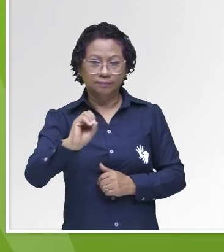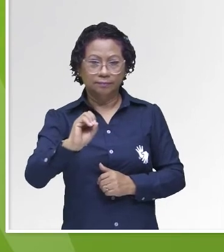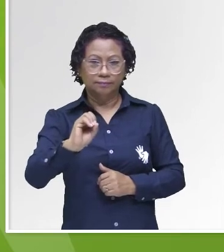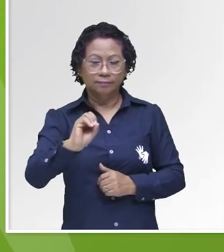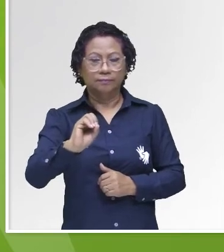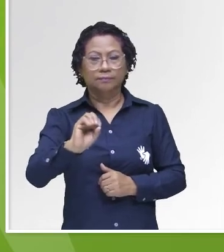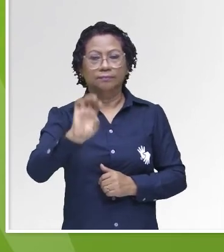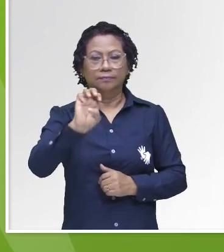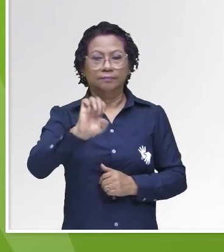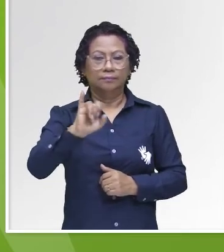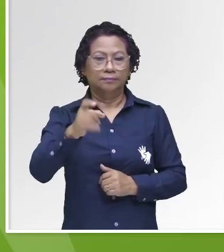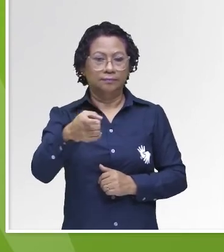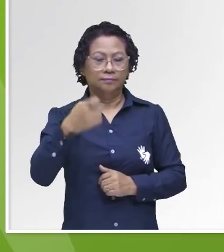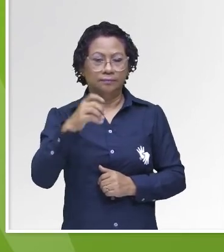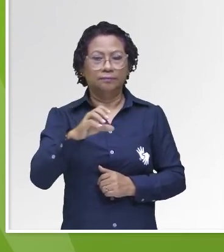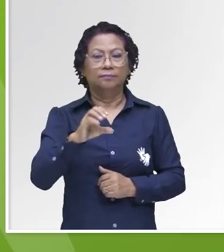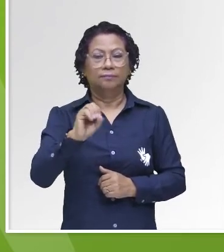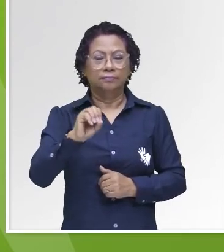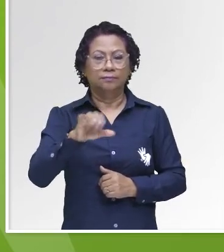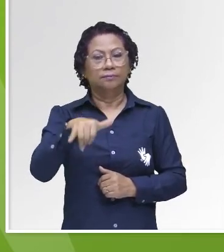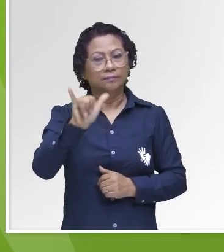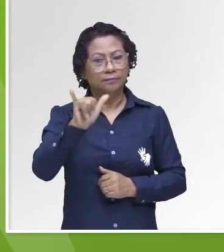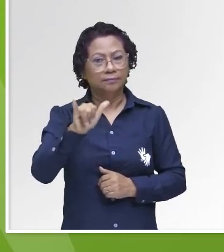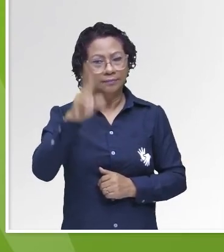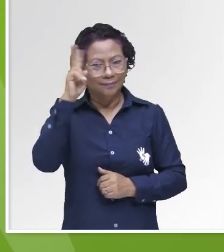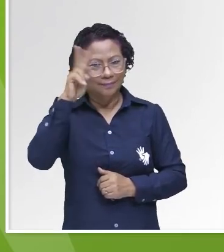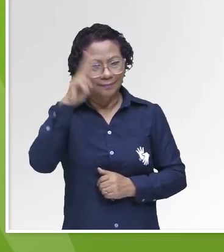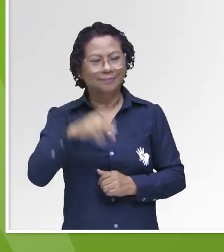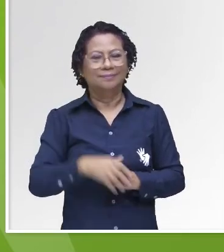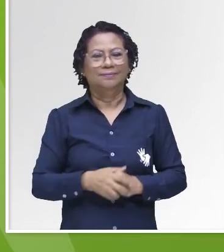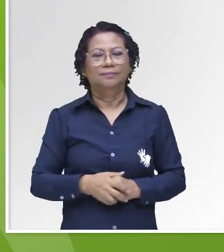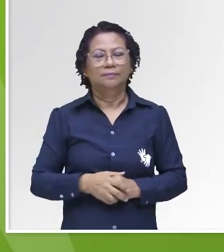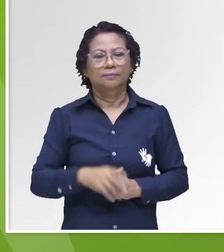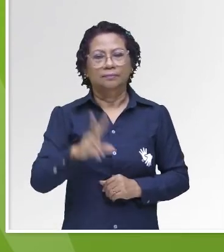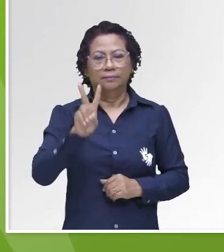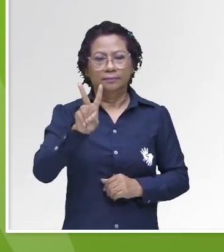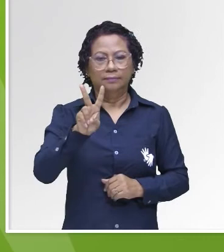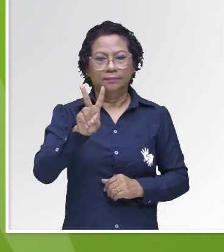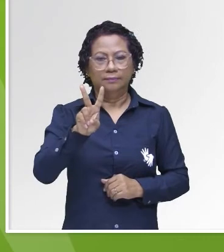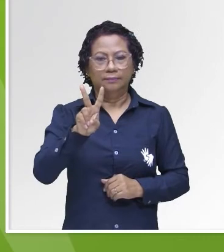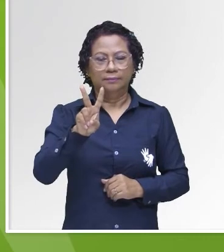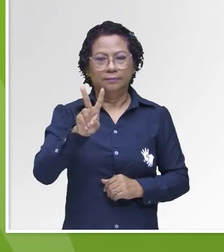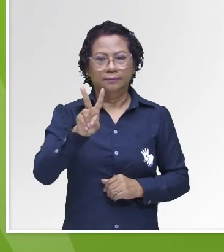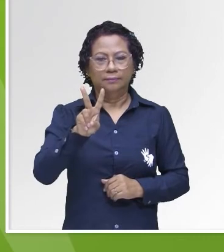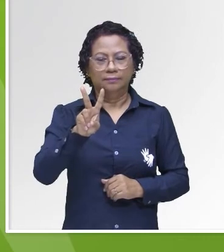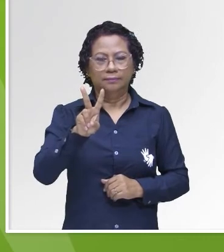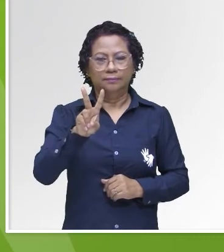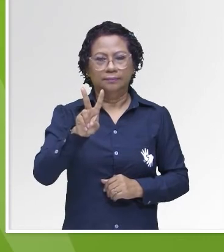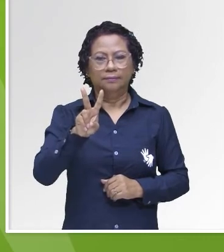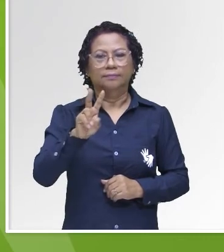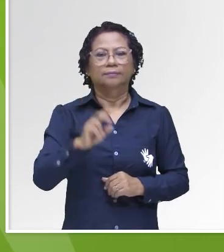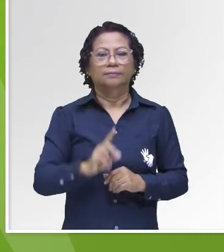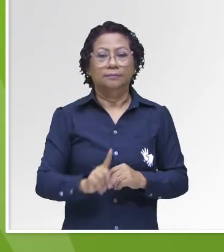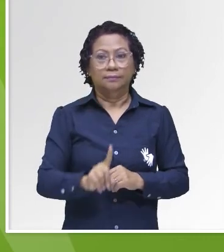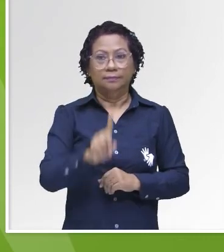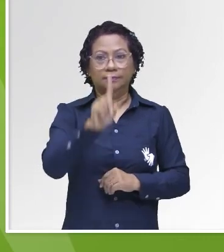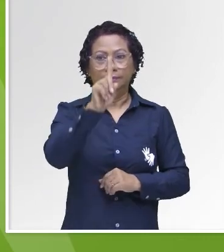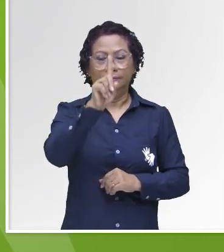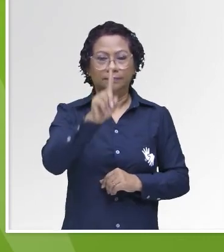y. Muito bem. O eixo y é o quê? É a nossa vertical.